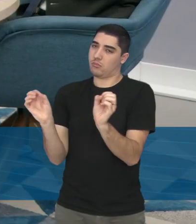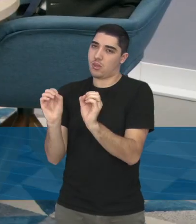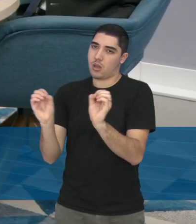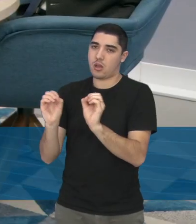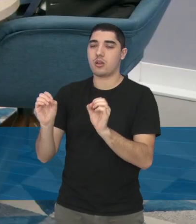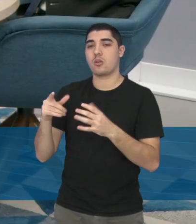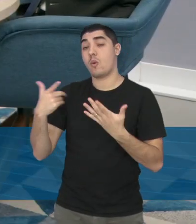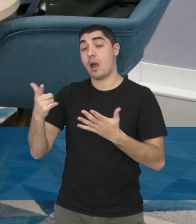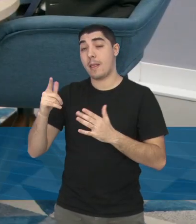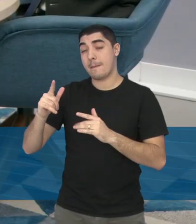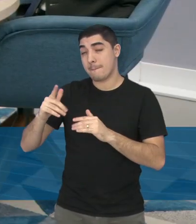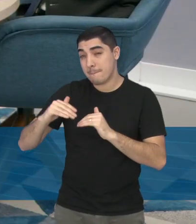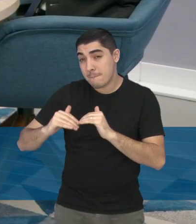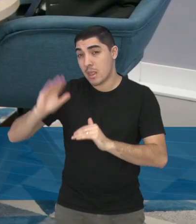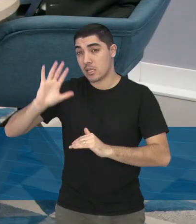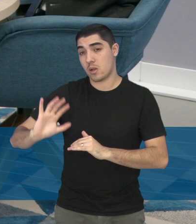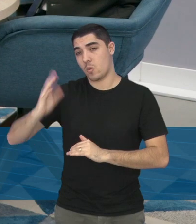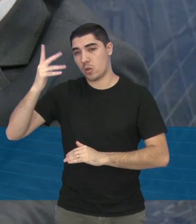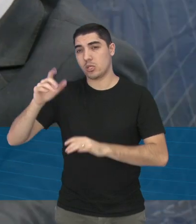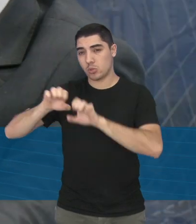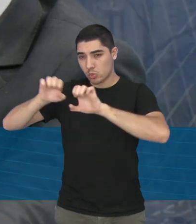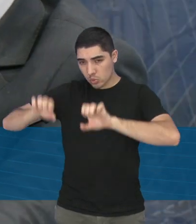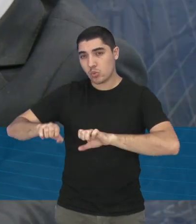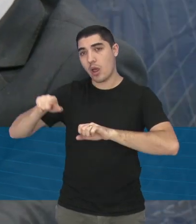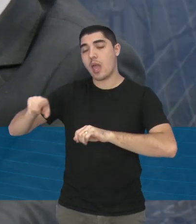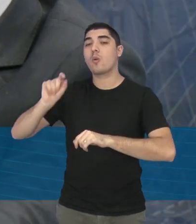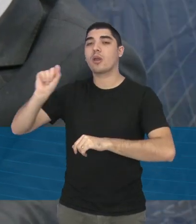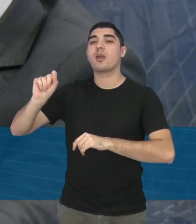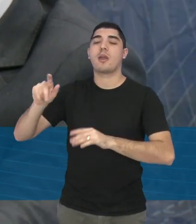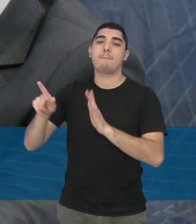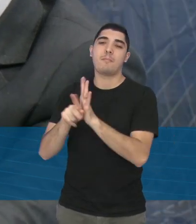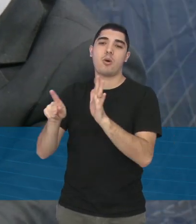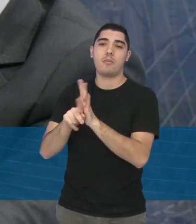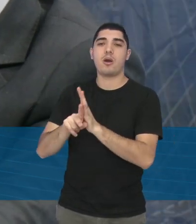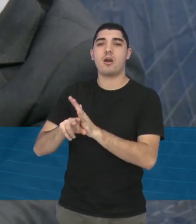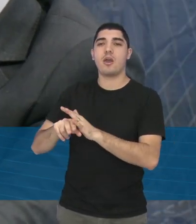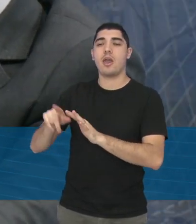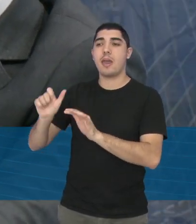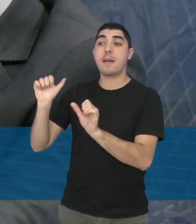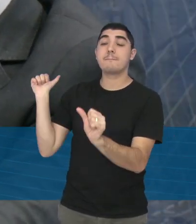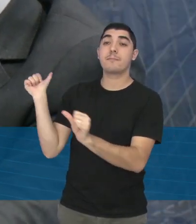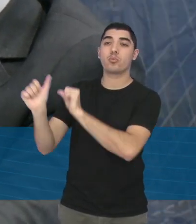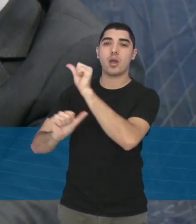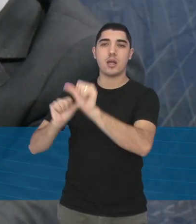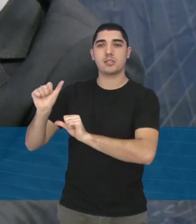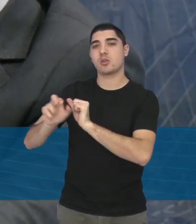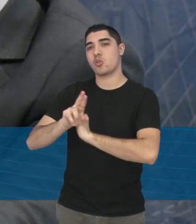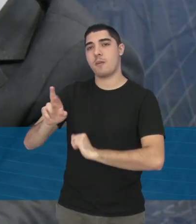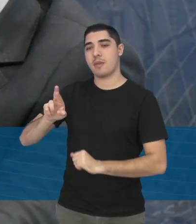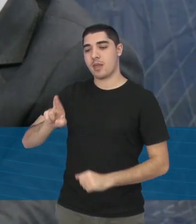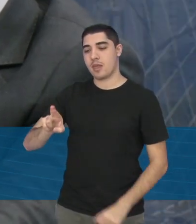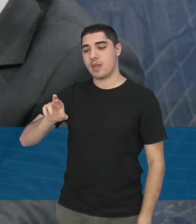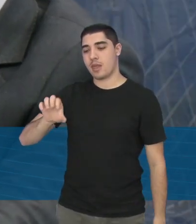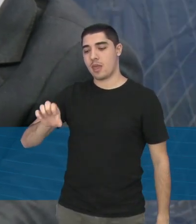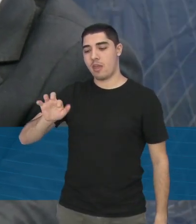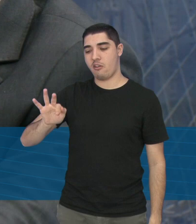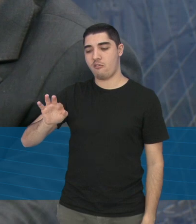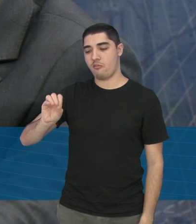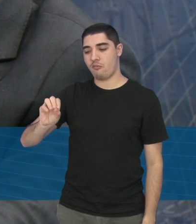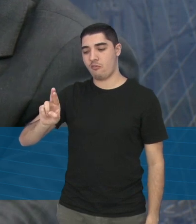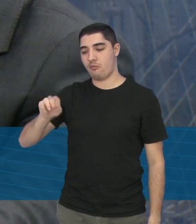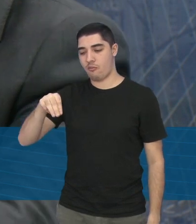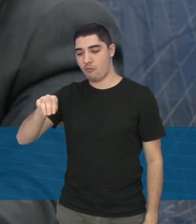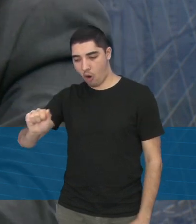que nós tivemos nesses últimos tempos foi o que nós chamamos de reforma trabalhista, mas ela foi, como muito bem dito,